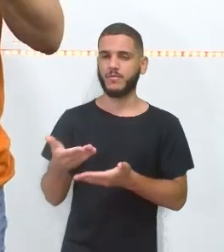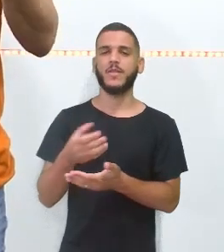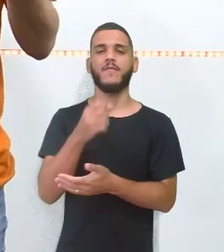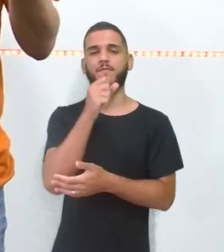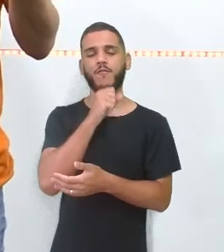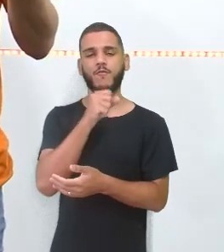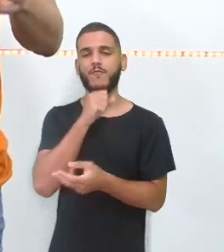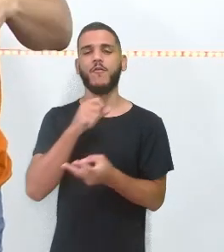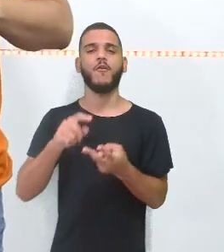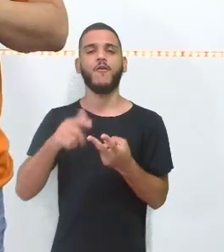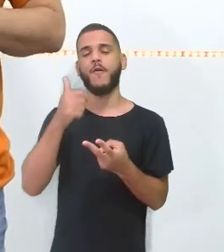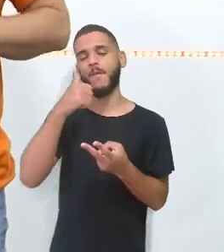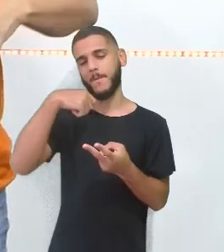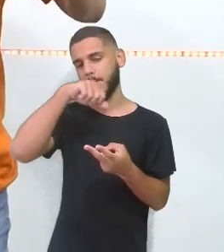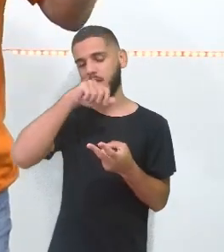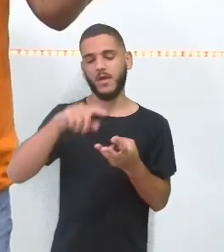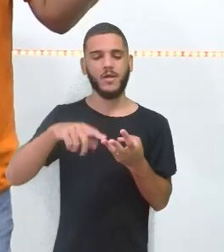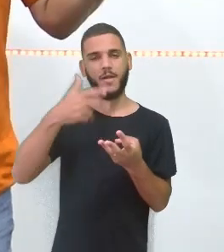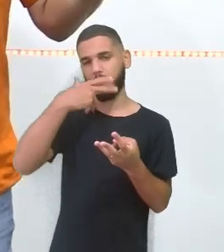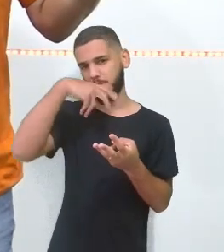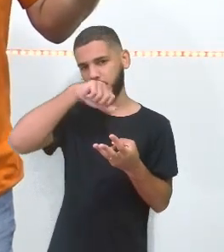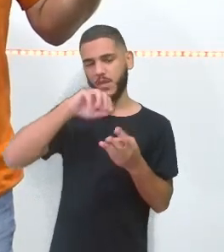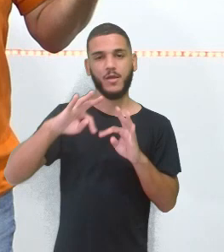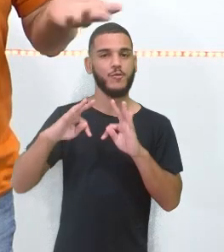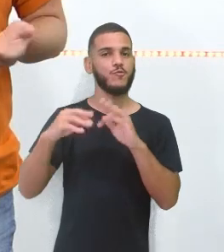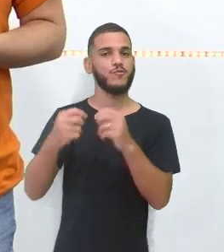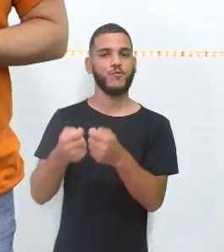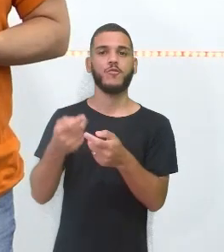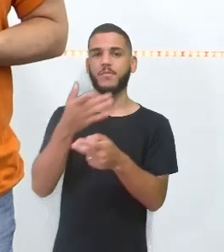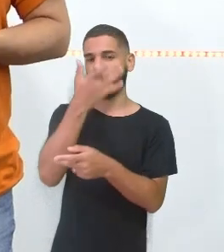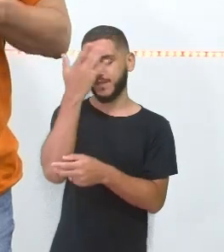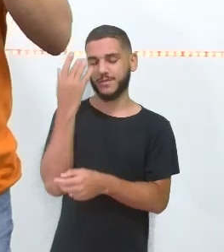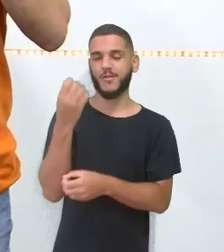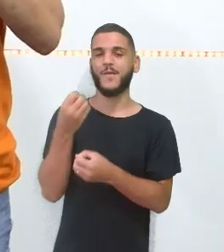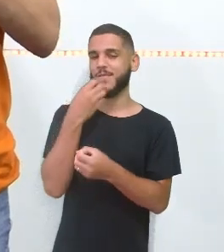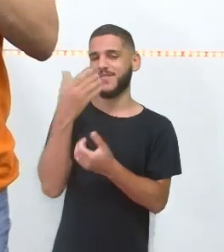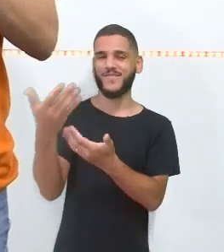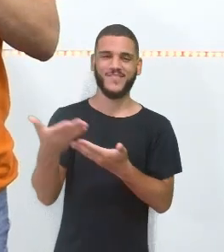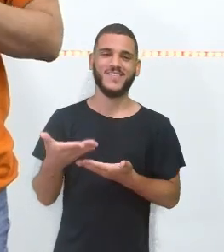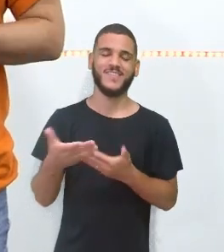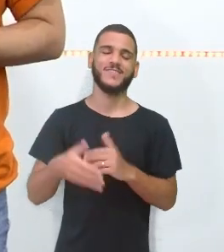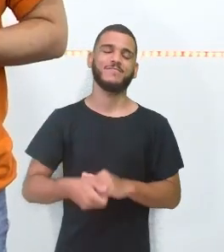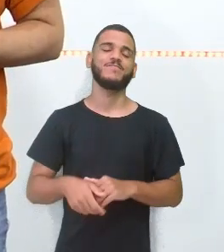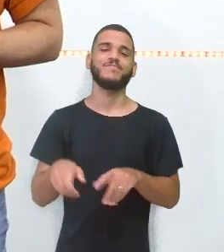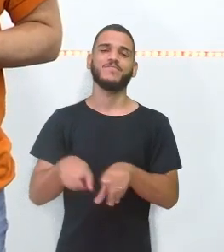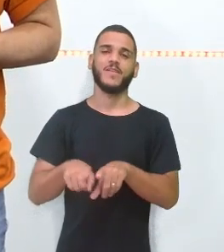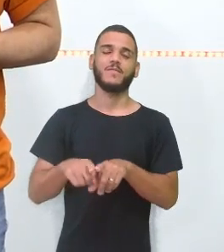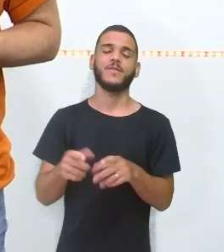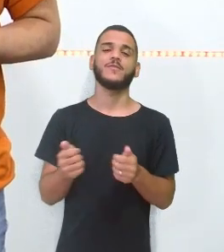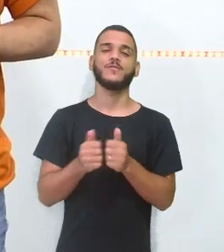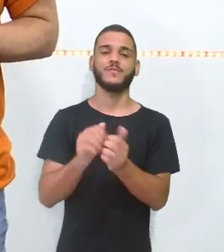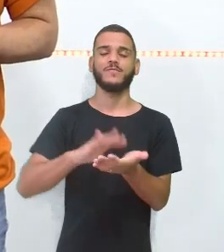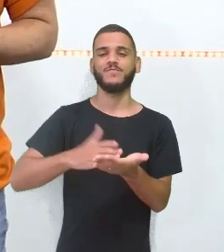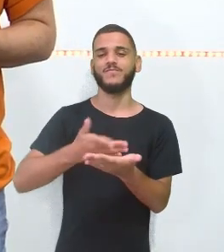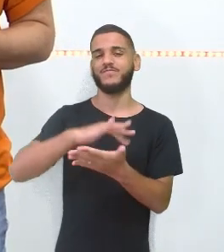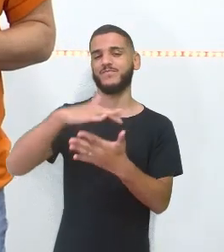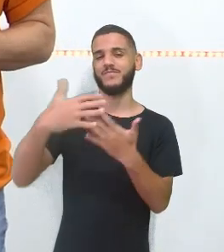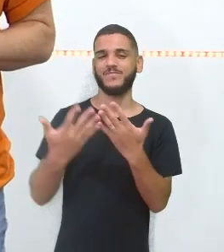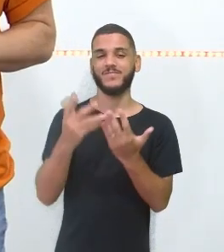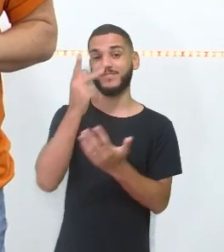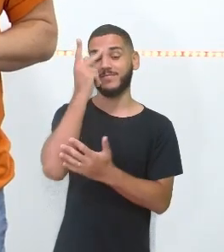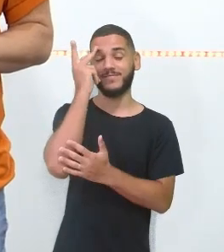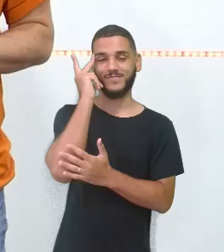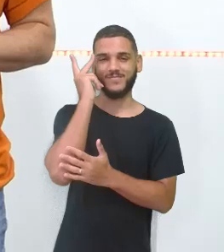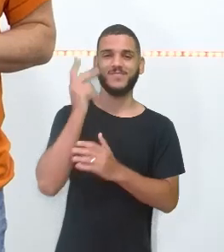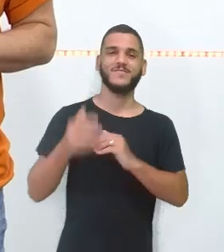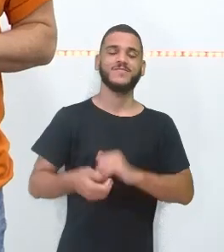vovós, mamães, papais, todo mundo é super bem-vindo aqui. E também comigo nós temos o nosso intérprete de hoje, que é